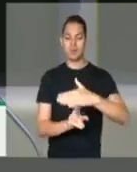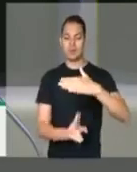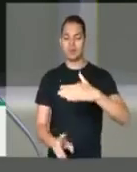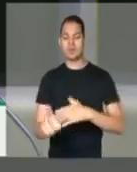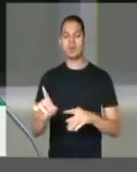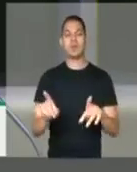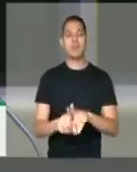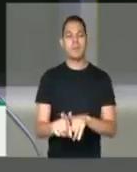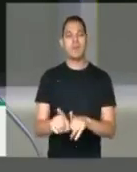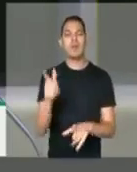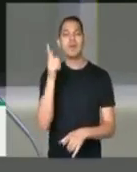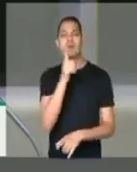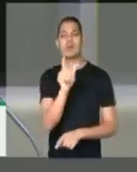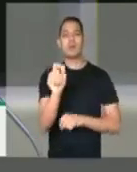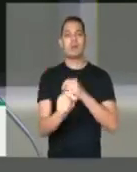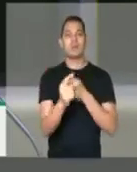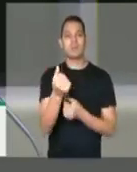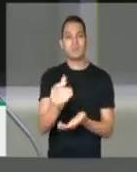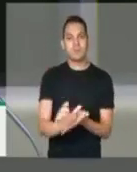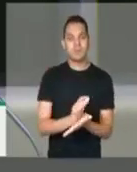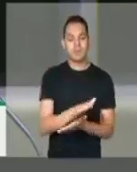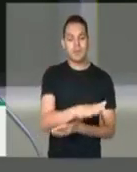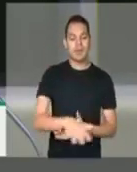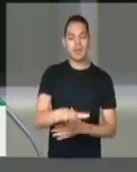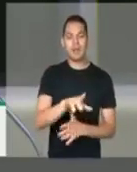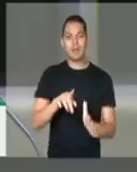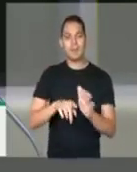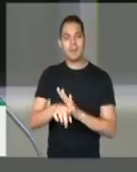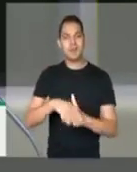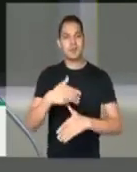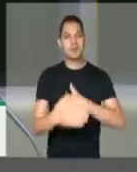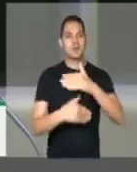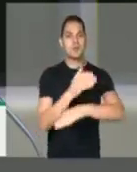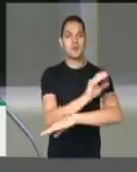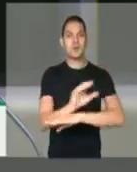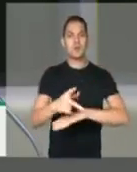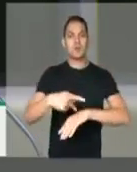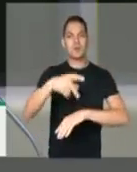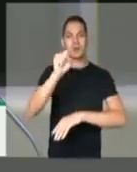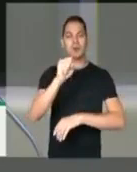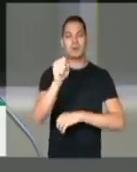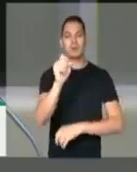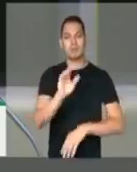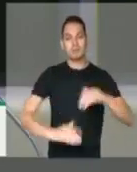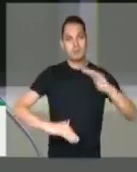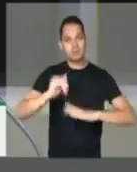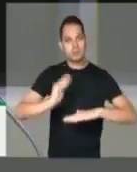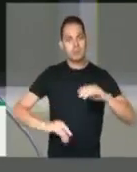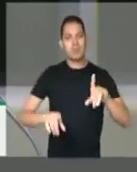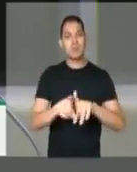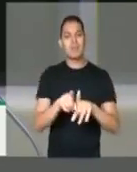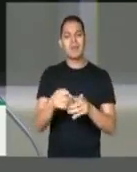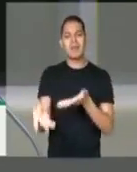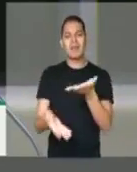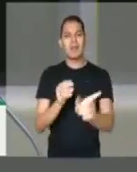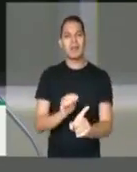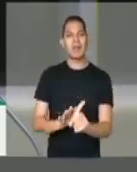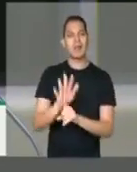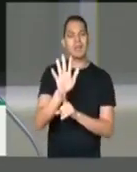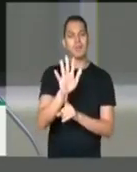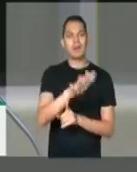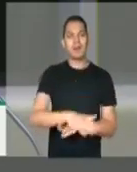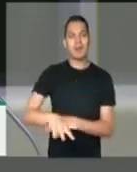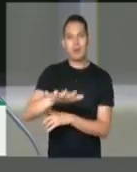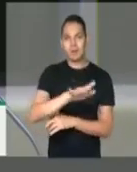então angariar mais verba para pesquisa, para desenvolver cursos de pós-graduação profissional, para atender às demandas do mercado